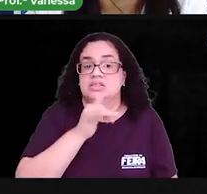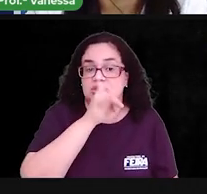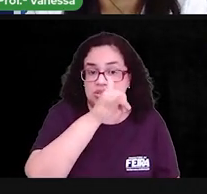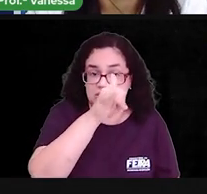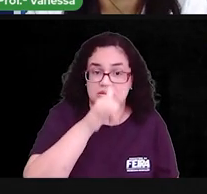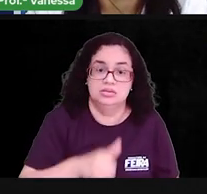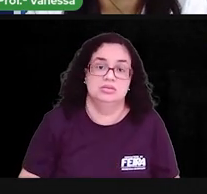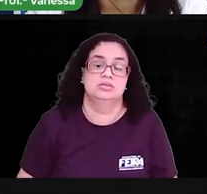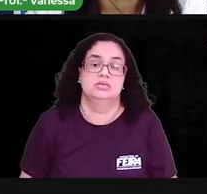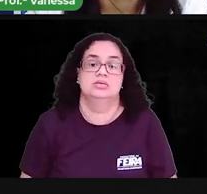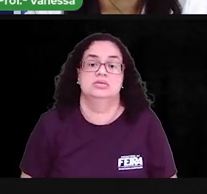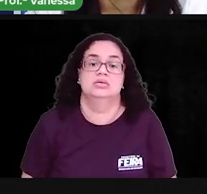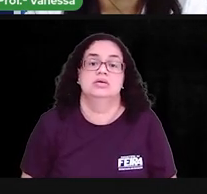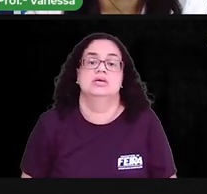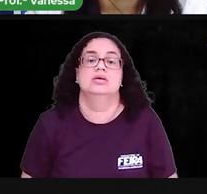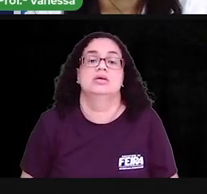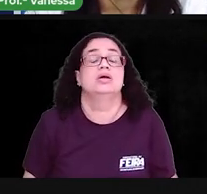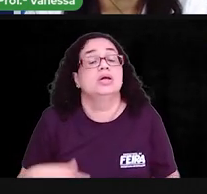energia